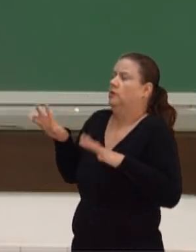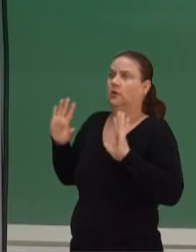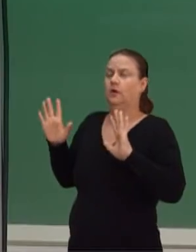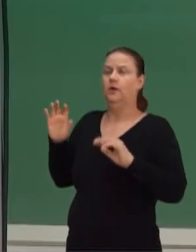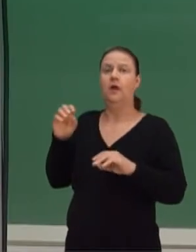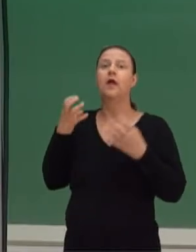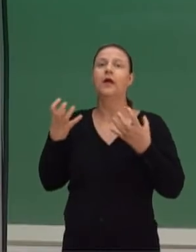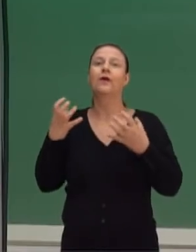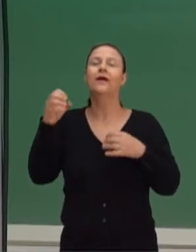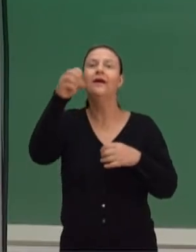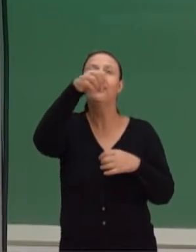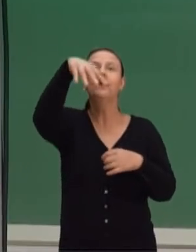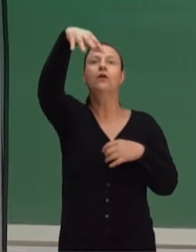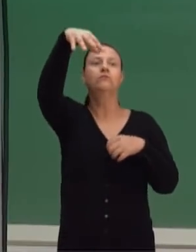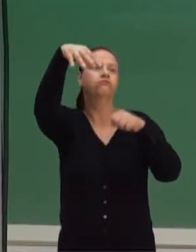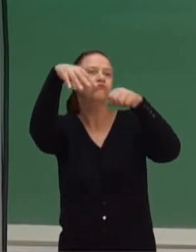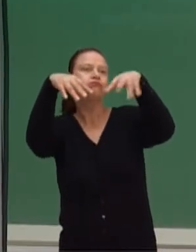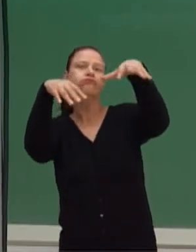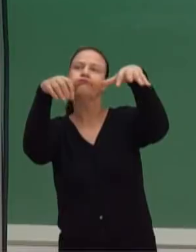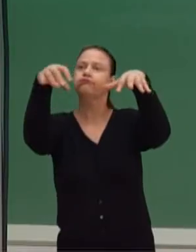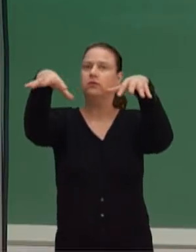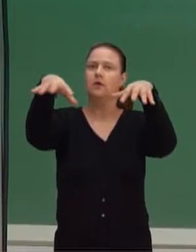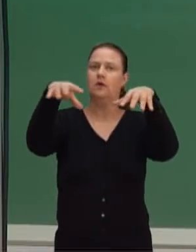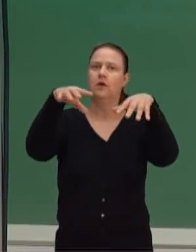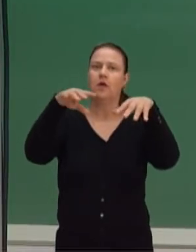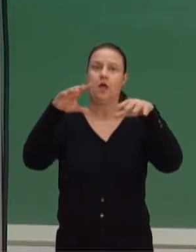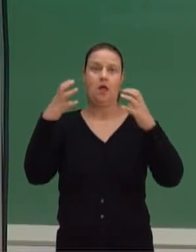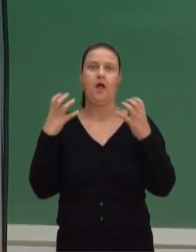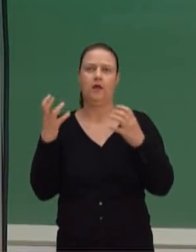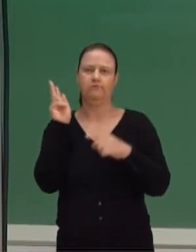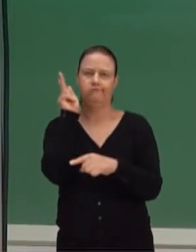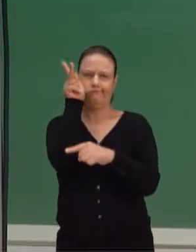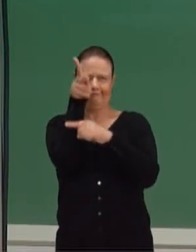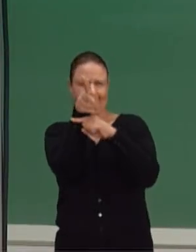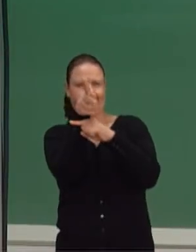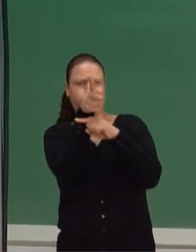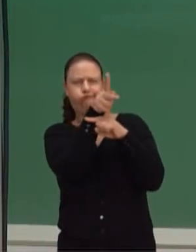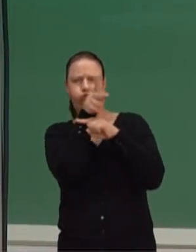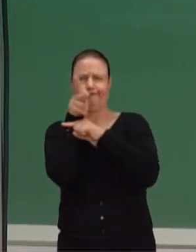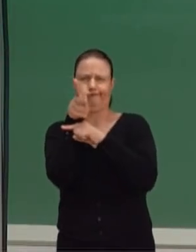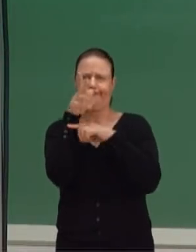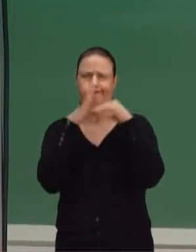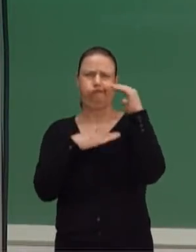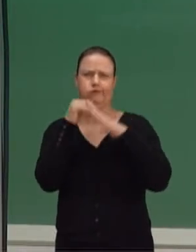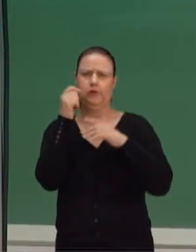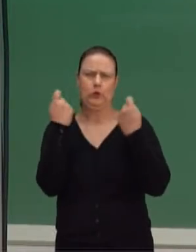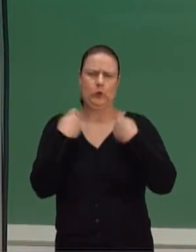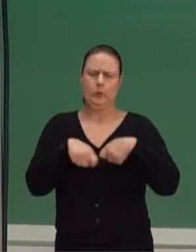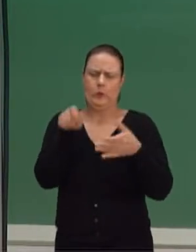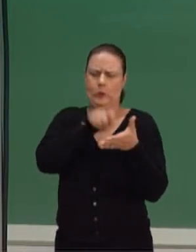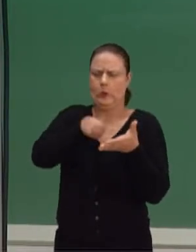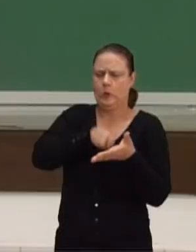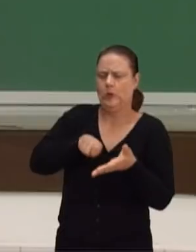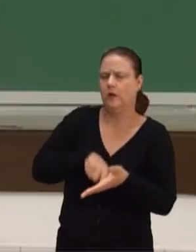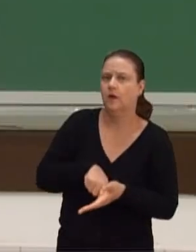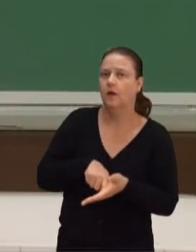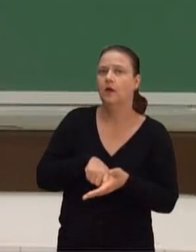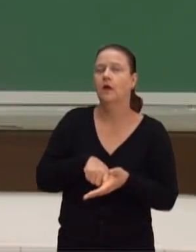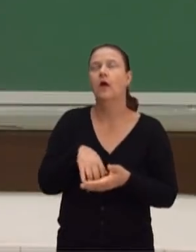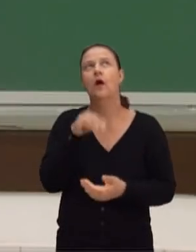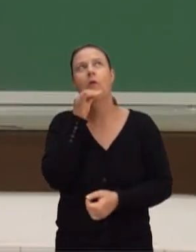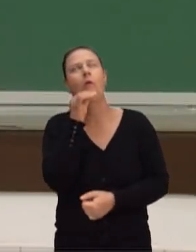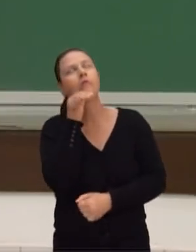iluminador de ambientes. Eu quero ser cinegrafista. Cinegrafista não precisa ficar escrevendo. Não, eu quero ser